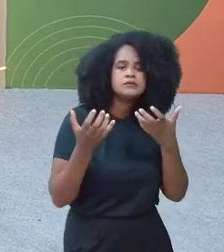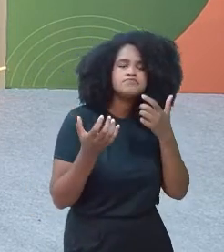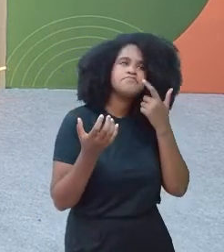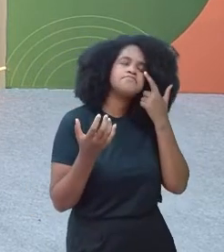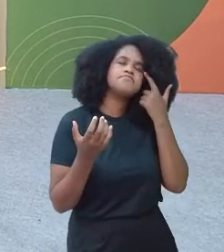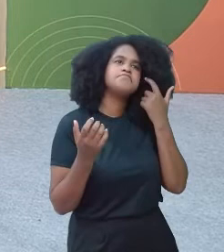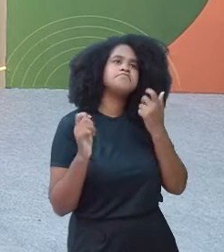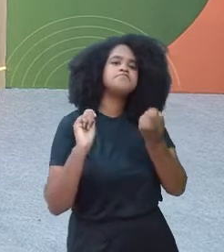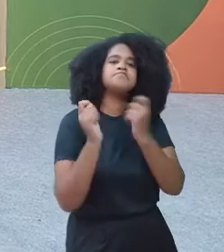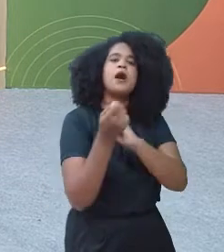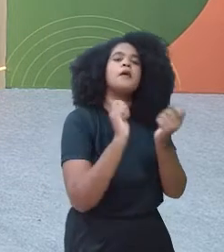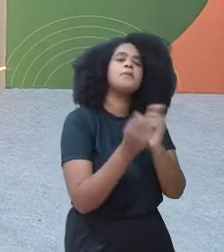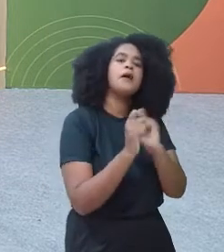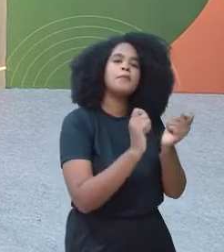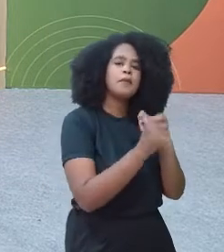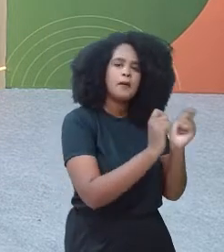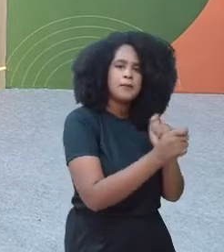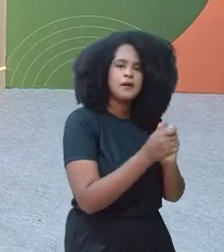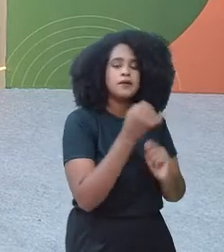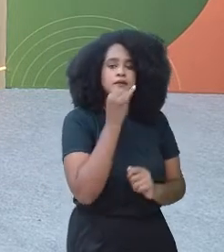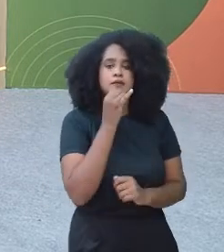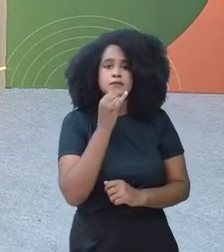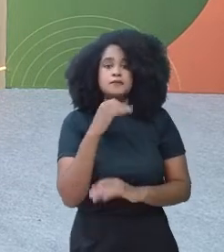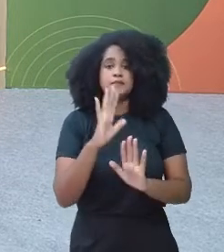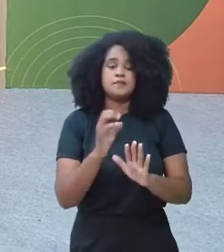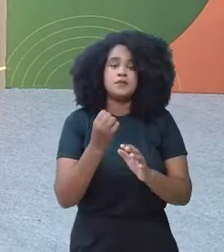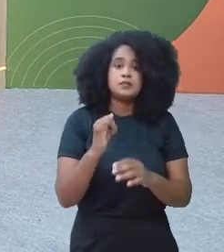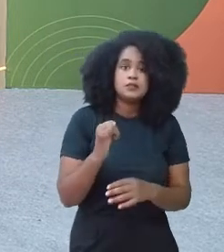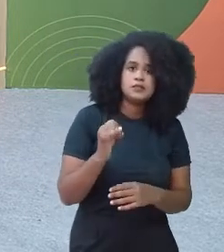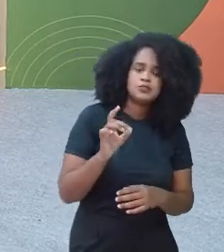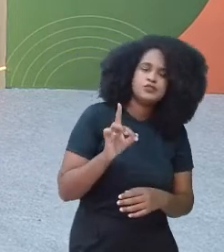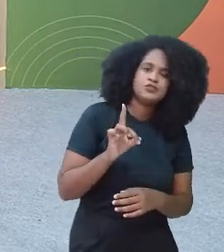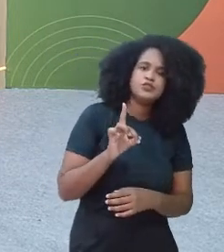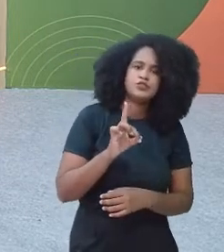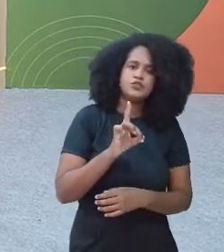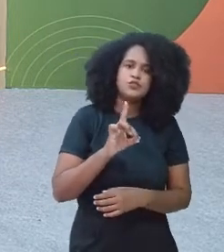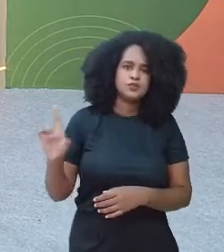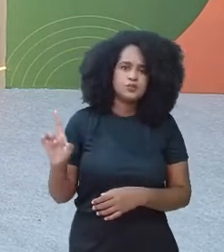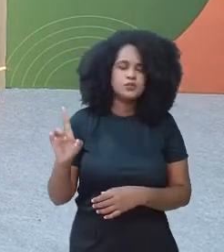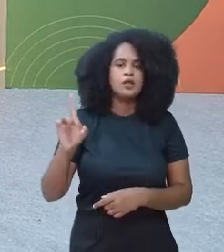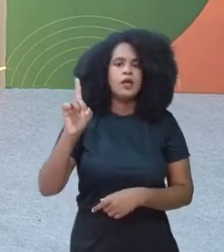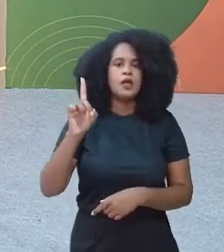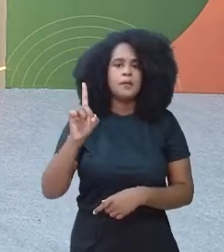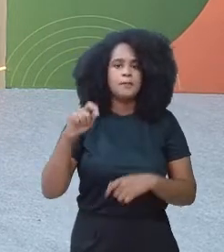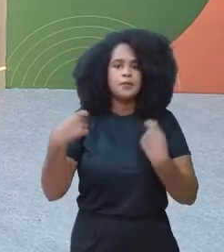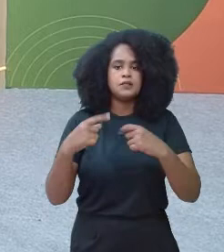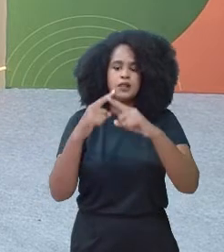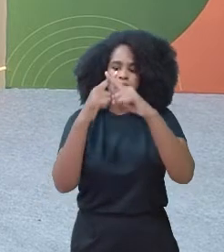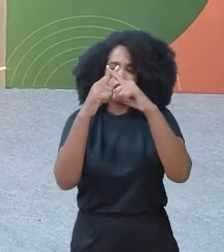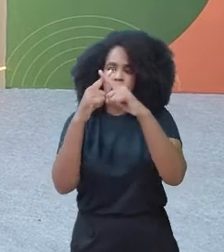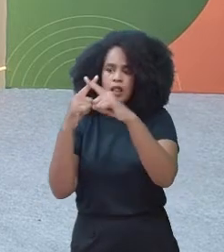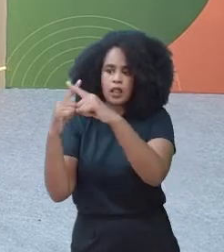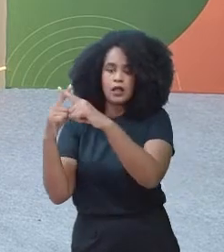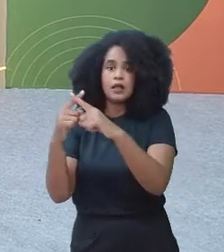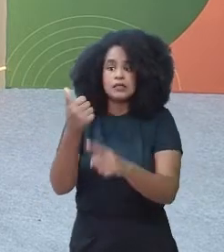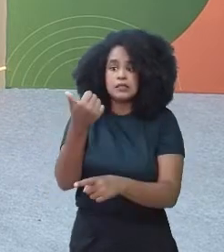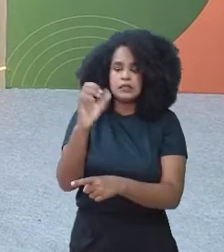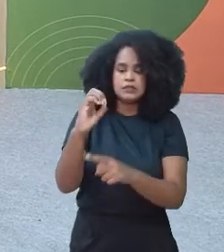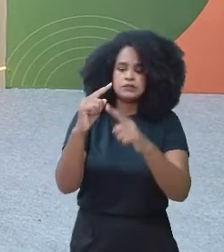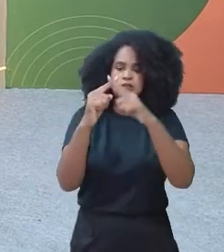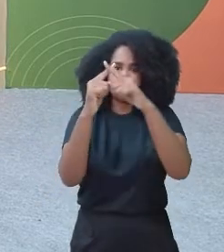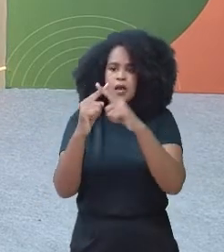a medida para a direita, a gente vai fazer multiplicações por 10. O nosso sistema é um